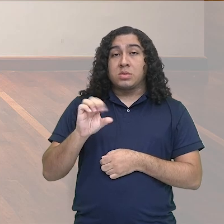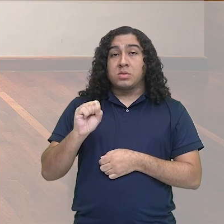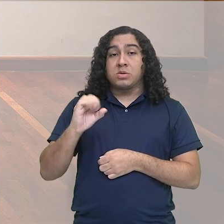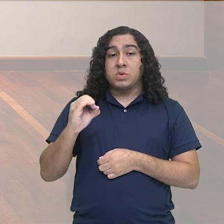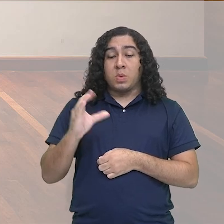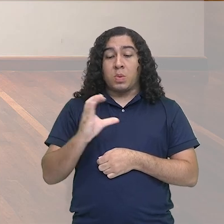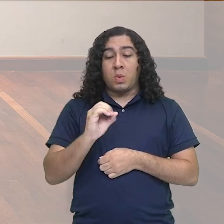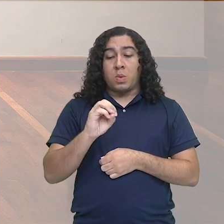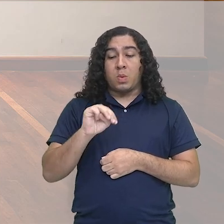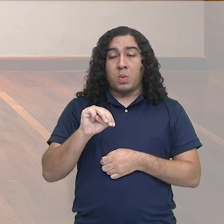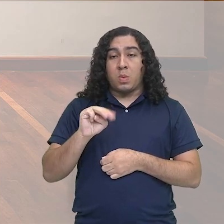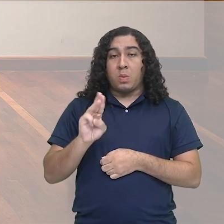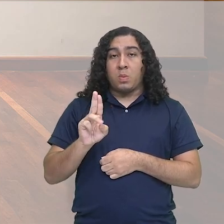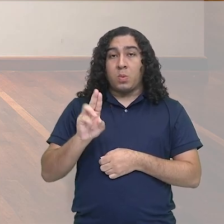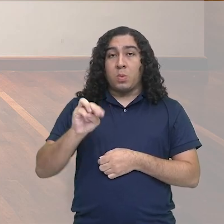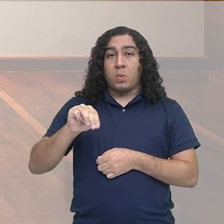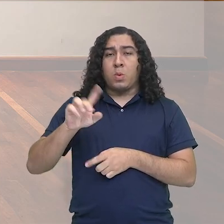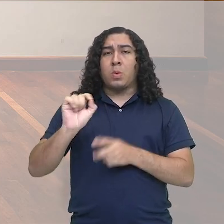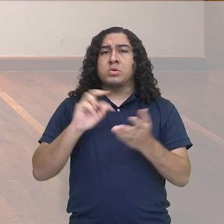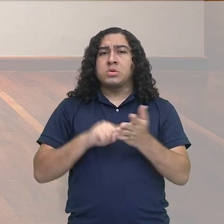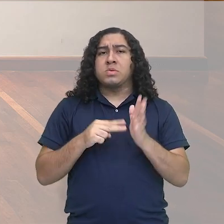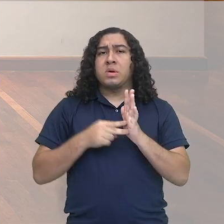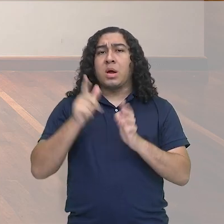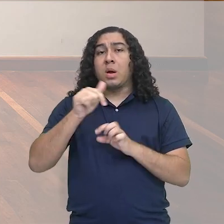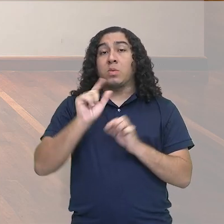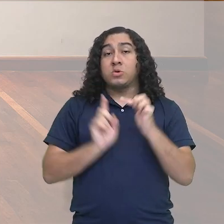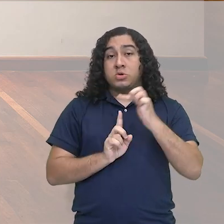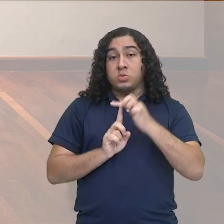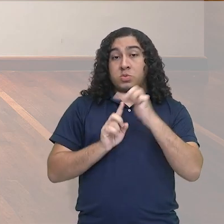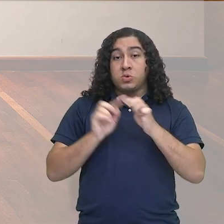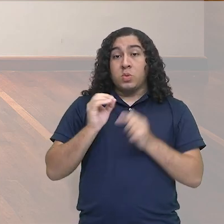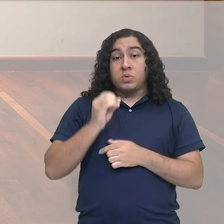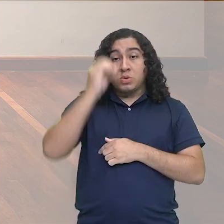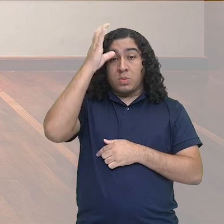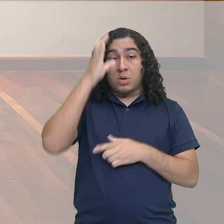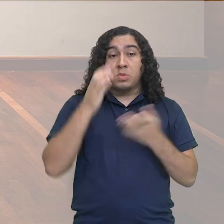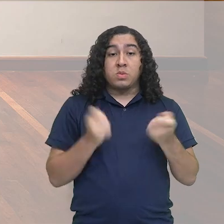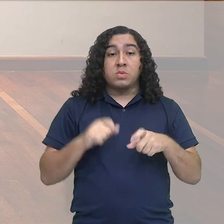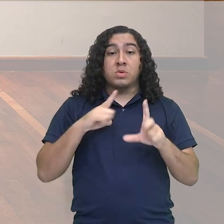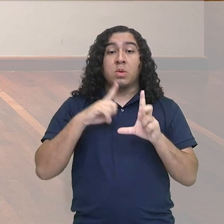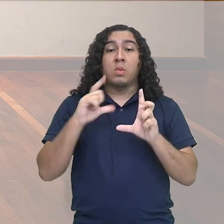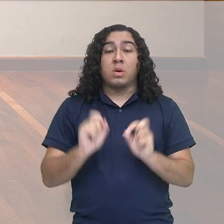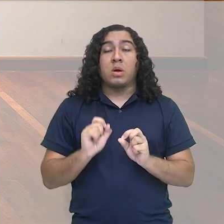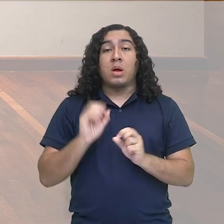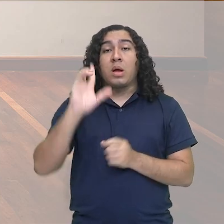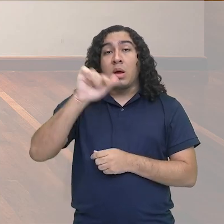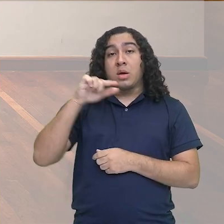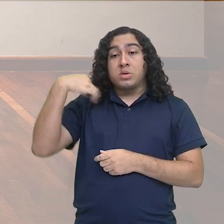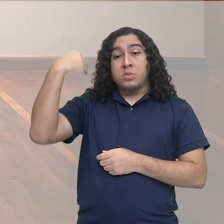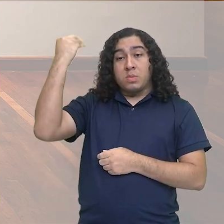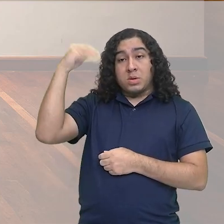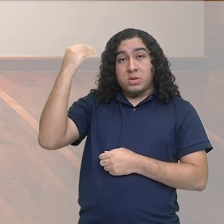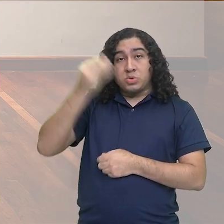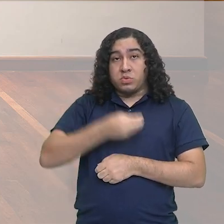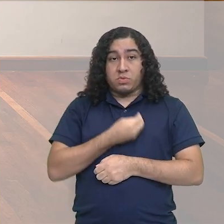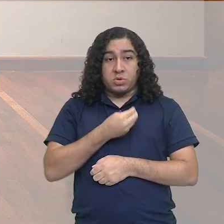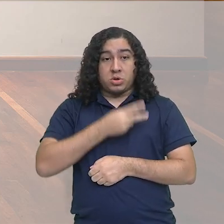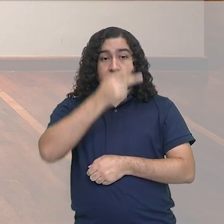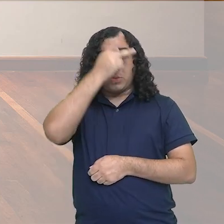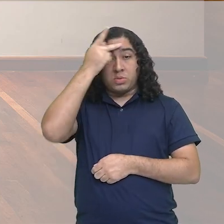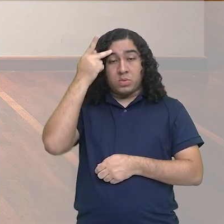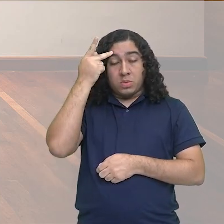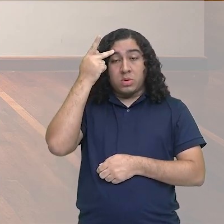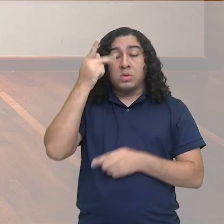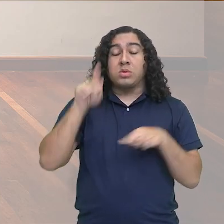senso comum? O senso comum é um tipo de conhecimento que se desenvolve a partir das experiências de vida das